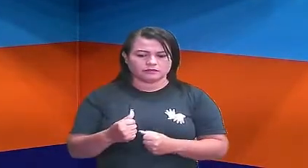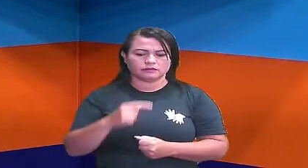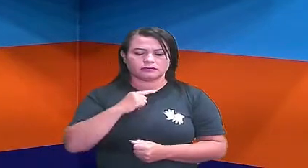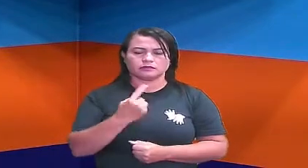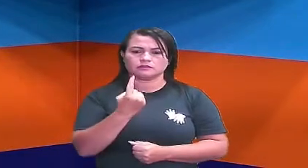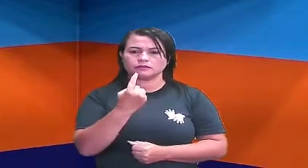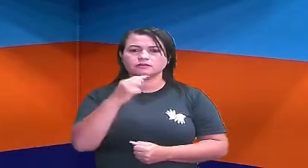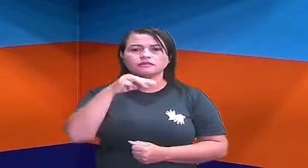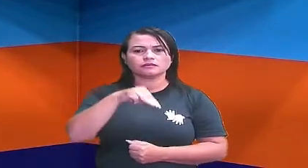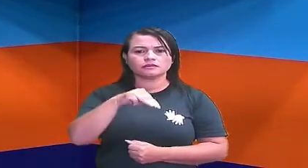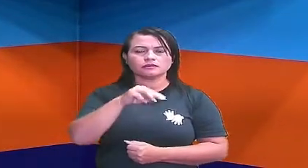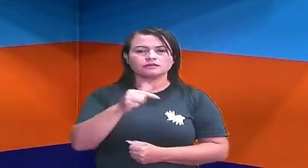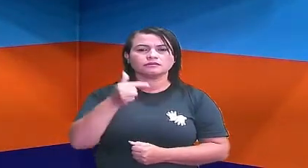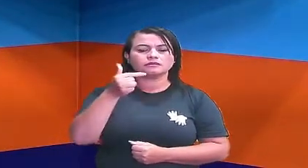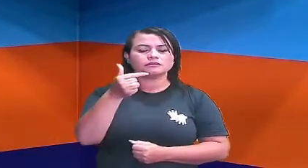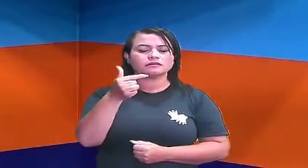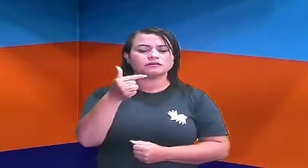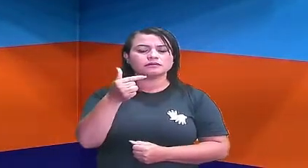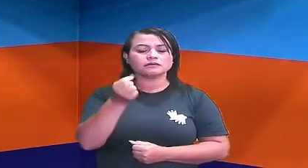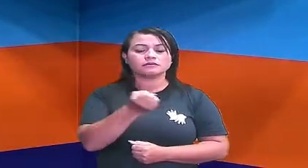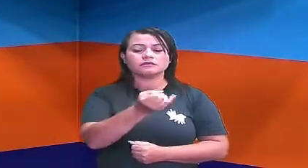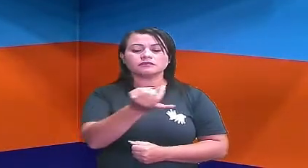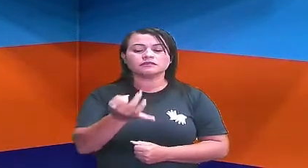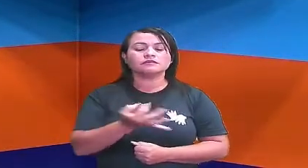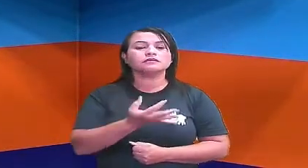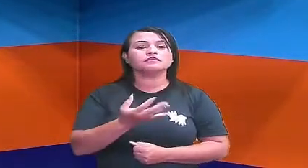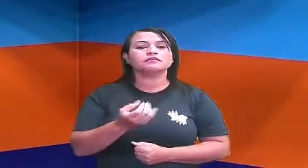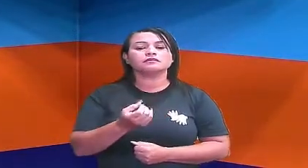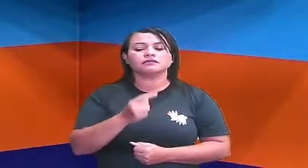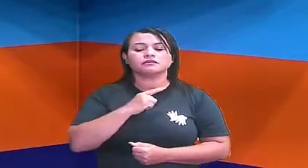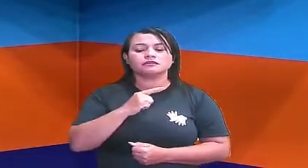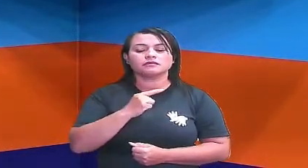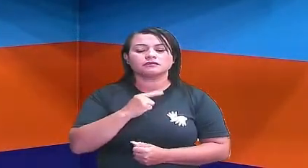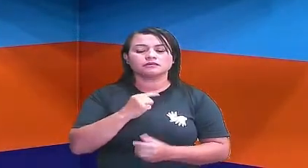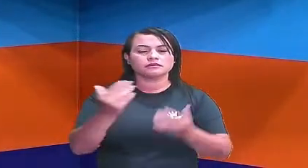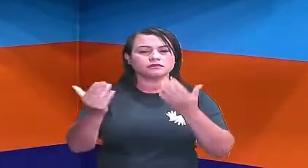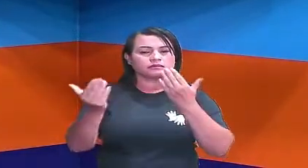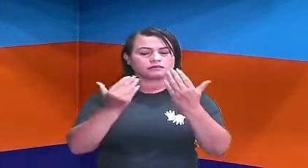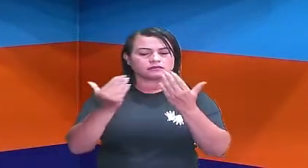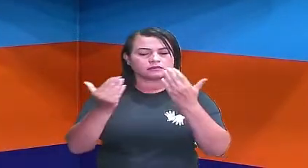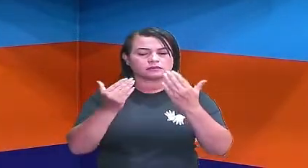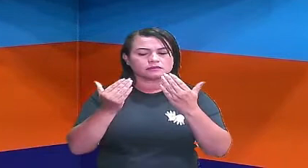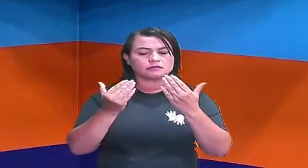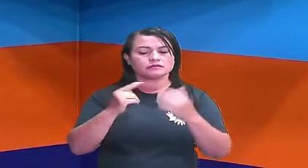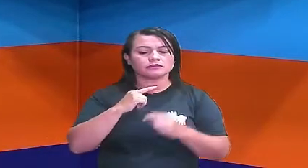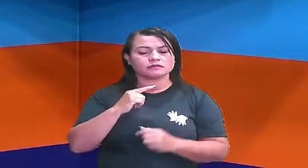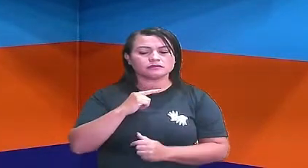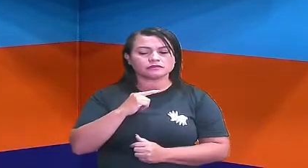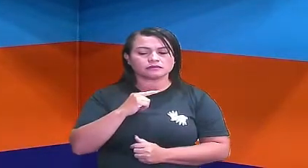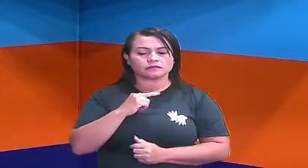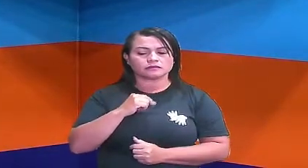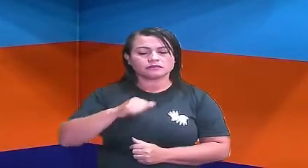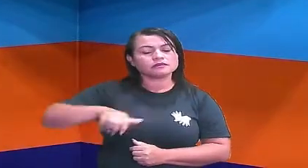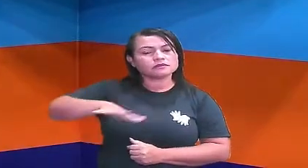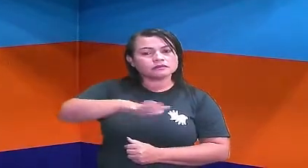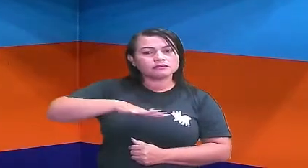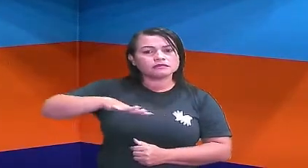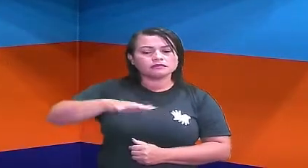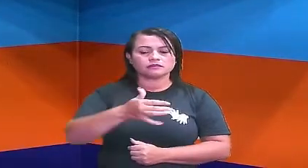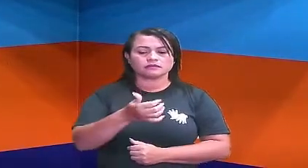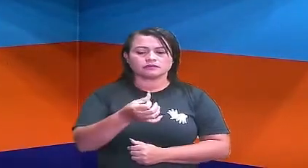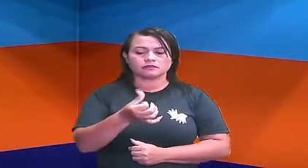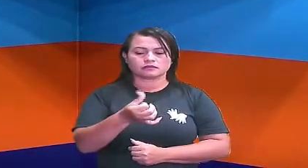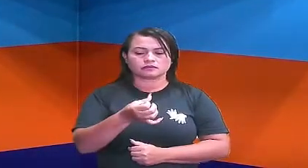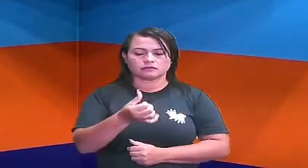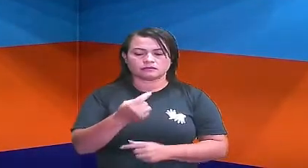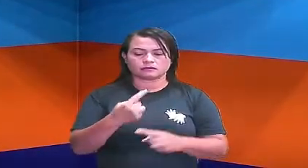quadrado e eu sair contando, eu vou ter o quê? Presta bem atenção. Comparando com a unidade de área, temos área 16. Por